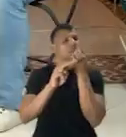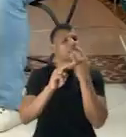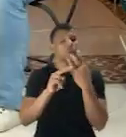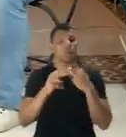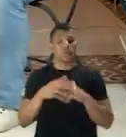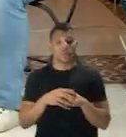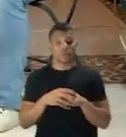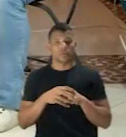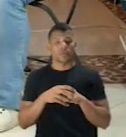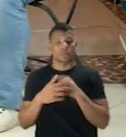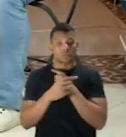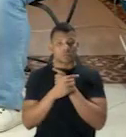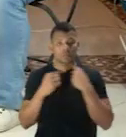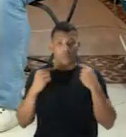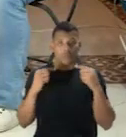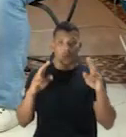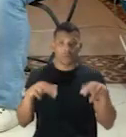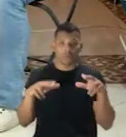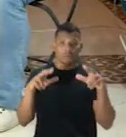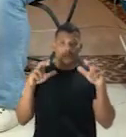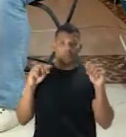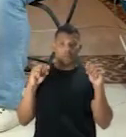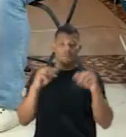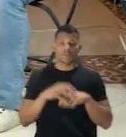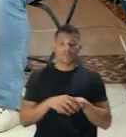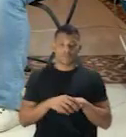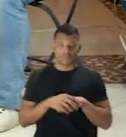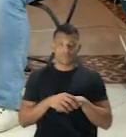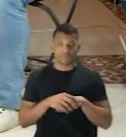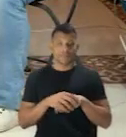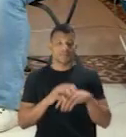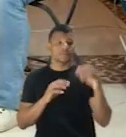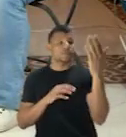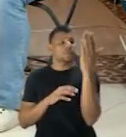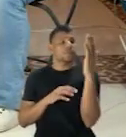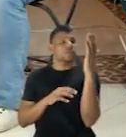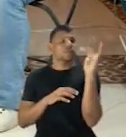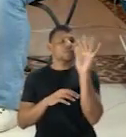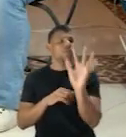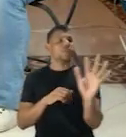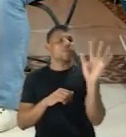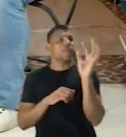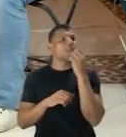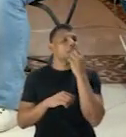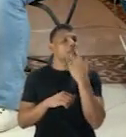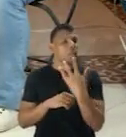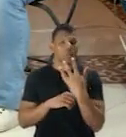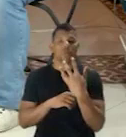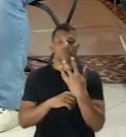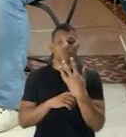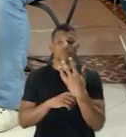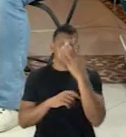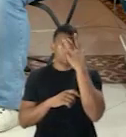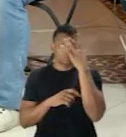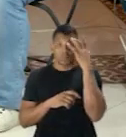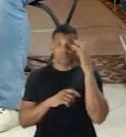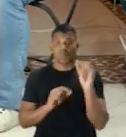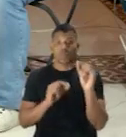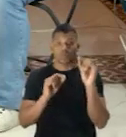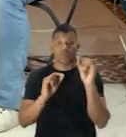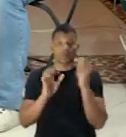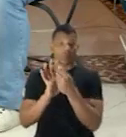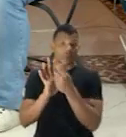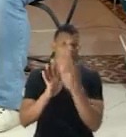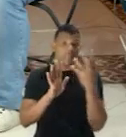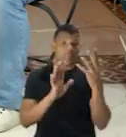ninguém jamais morreu. Toda imagem no espelho repetida tem mil faces que o tempo ali